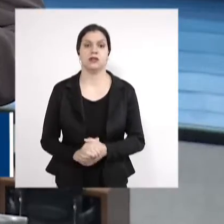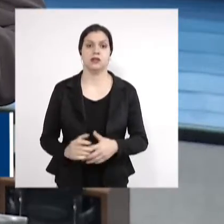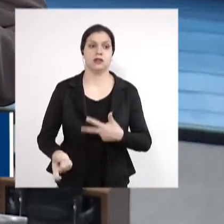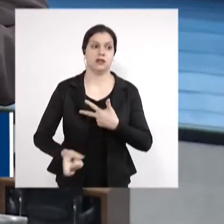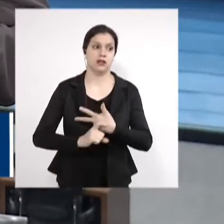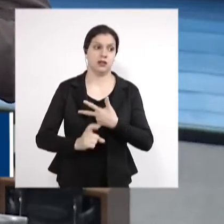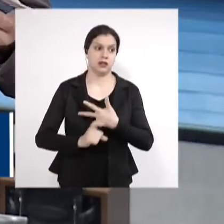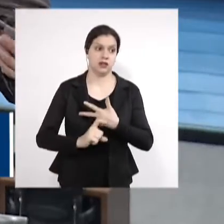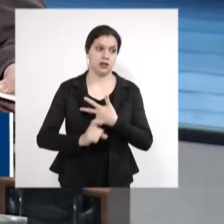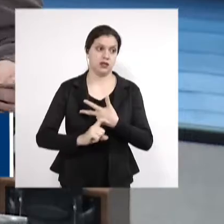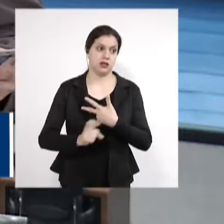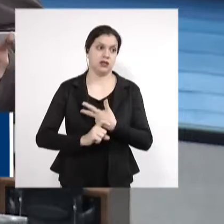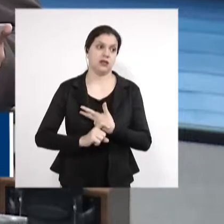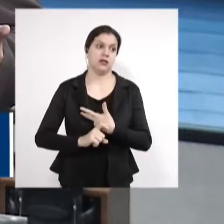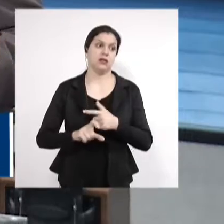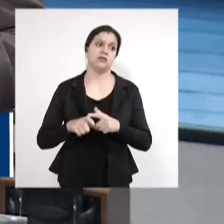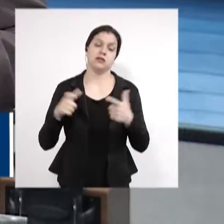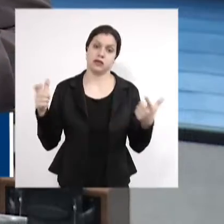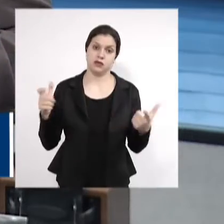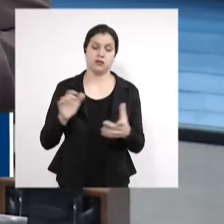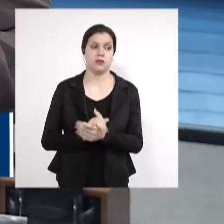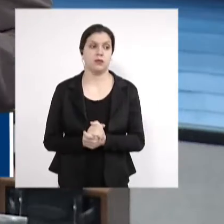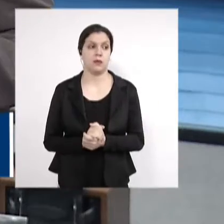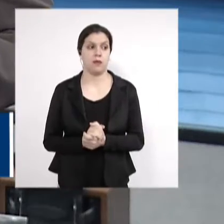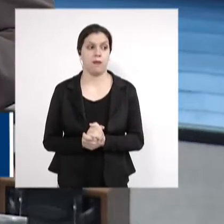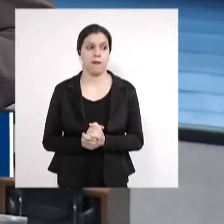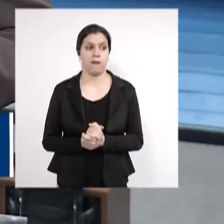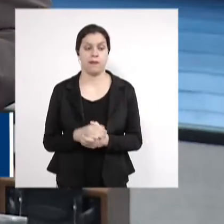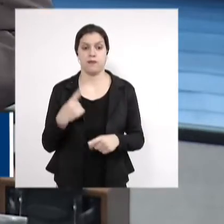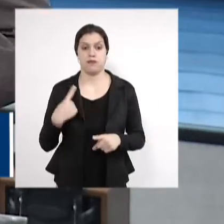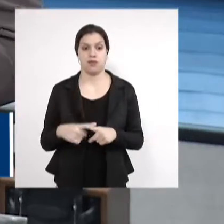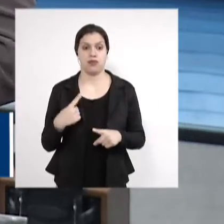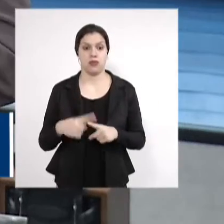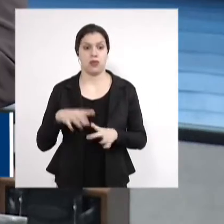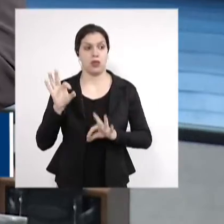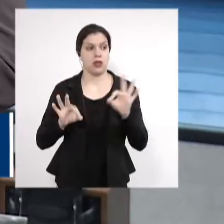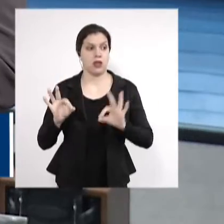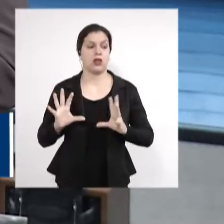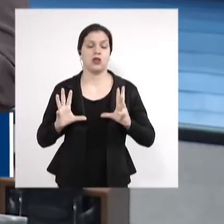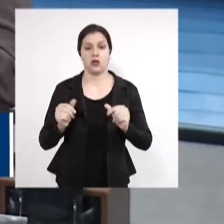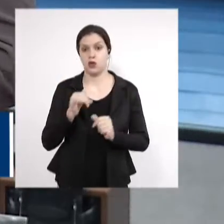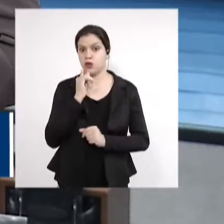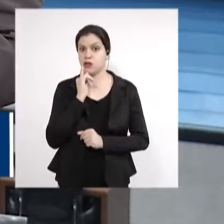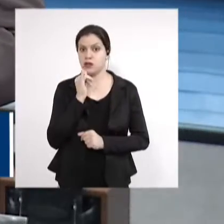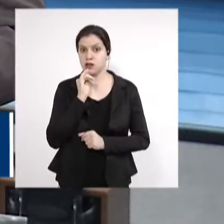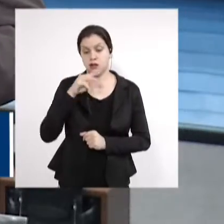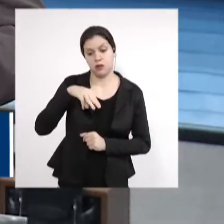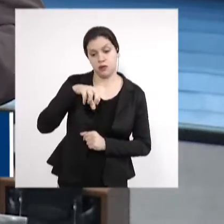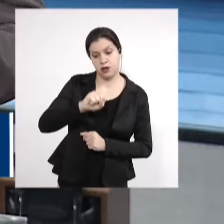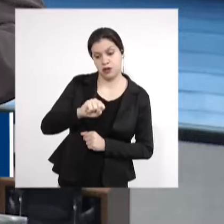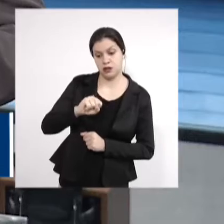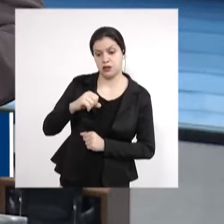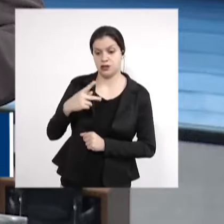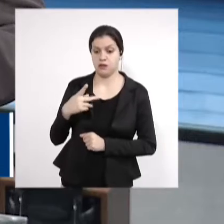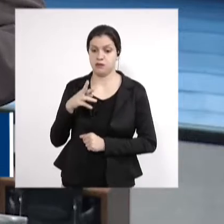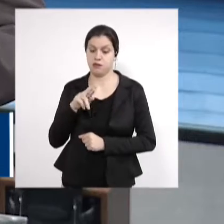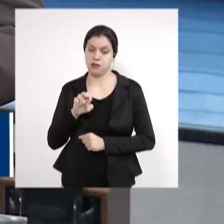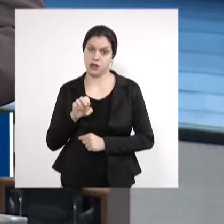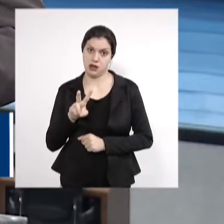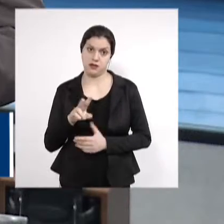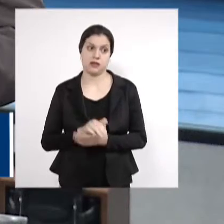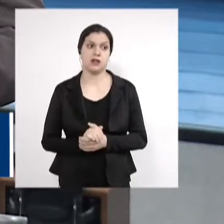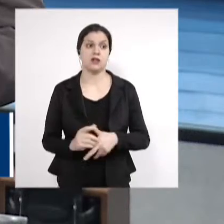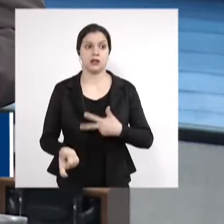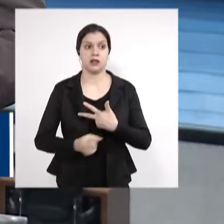Executivo, com a grande fatia, né, até por gerir programas como o MS Prévia e tudo mais,